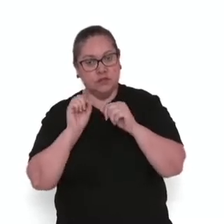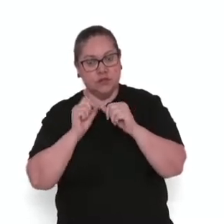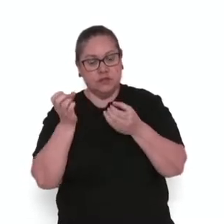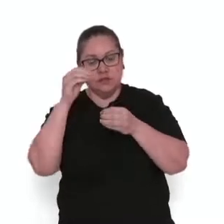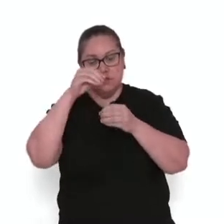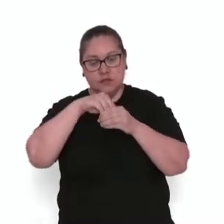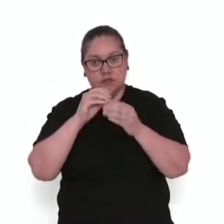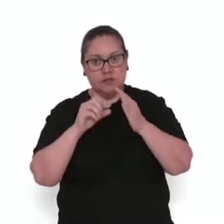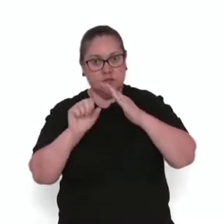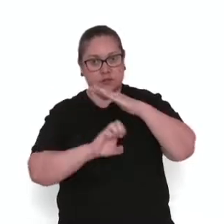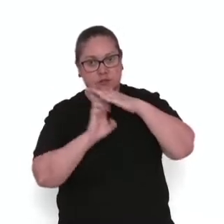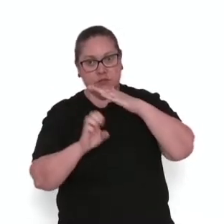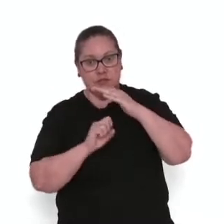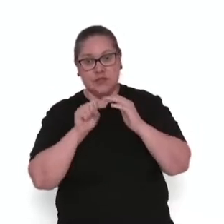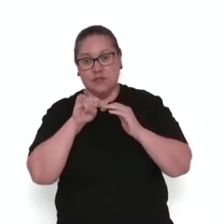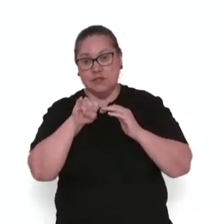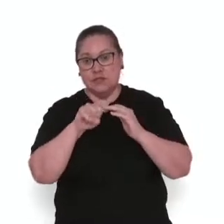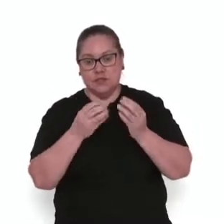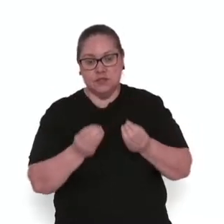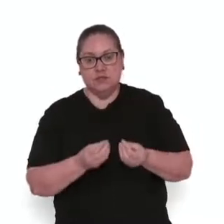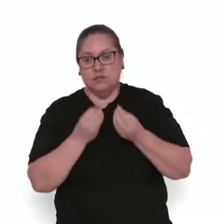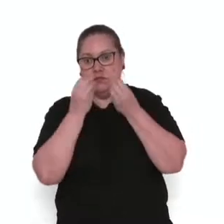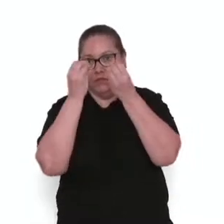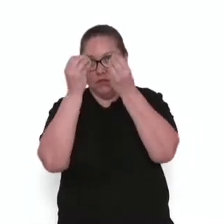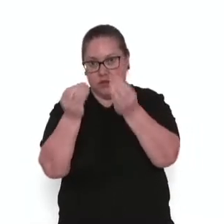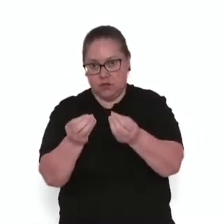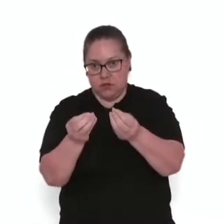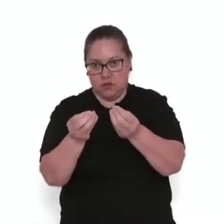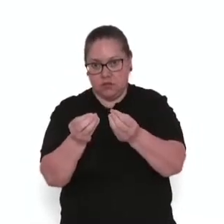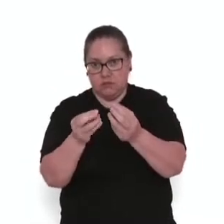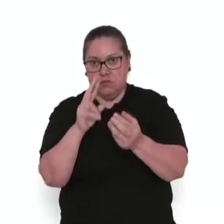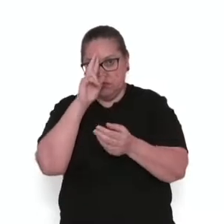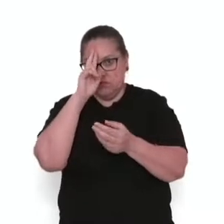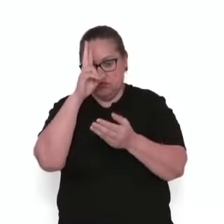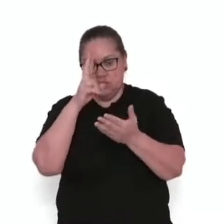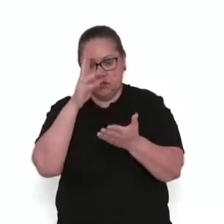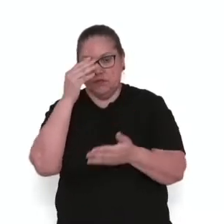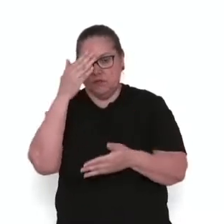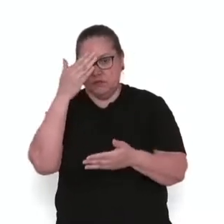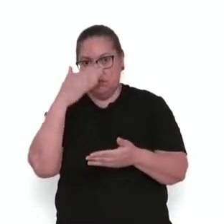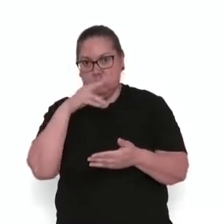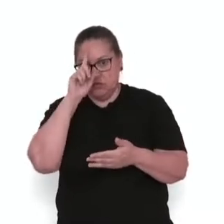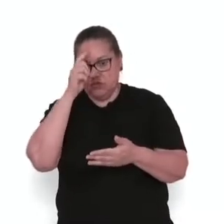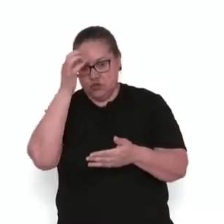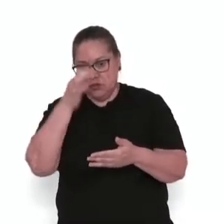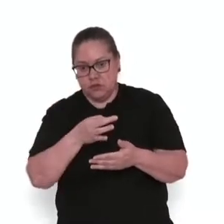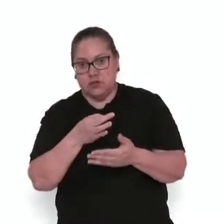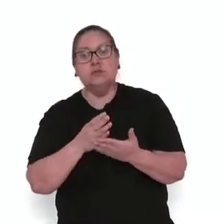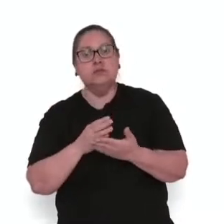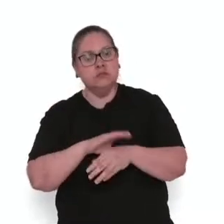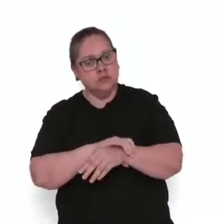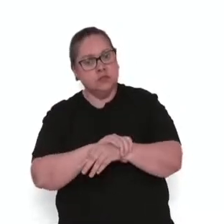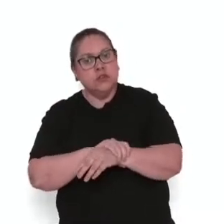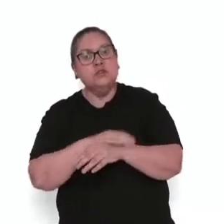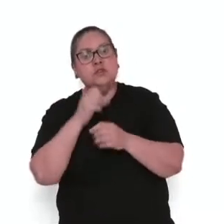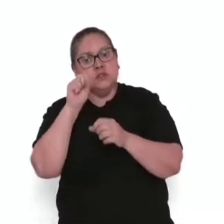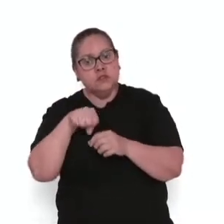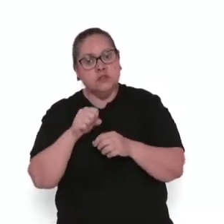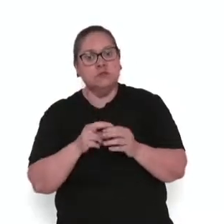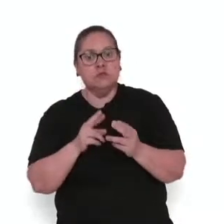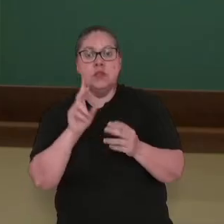aprender desde já para não falhar lá depois, né? E o que mais? Entregue suas tarefas dentro